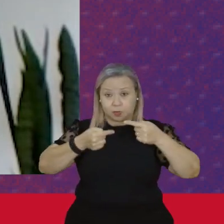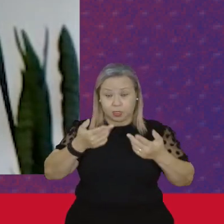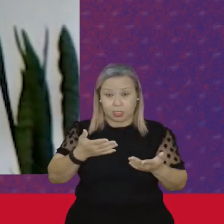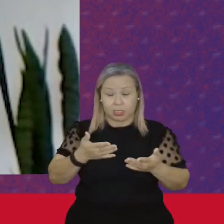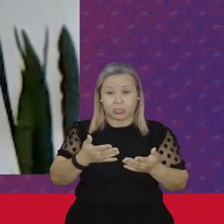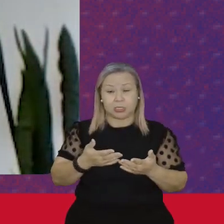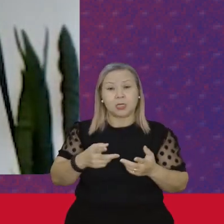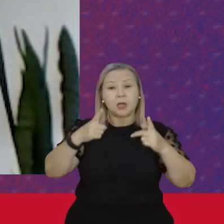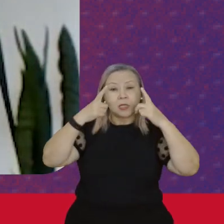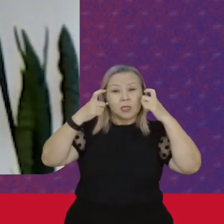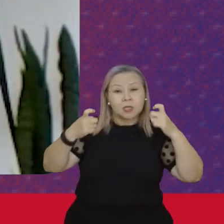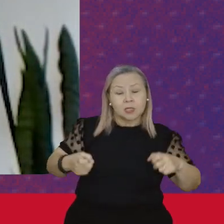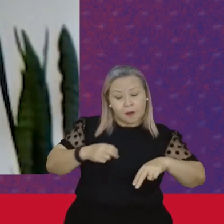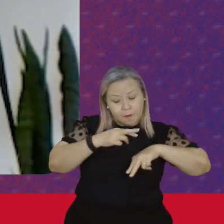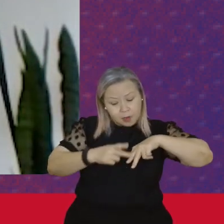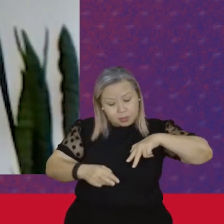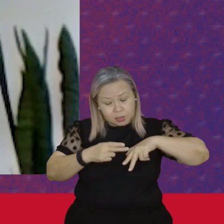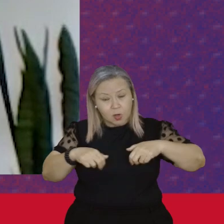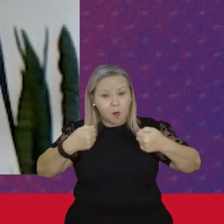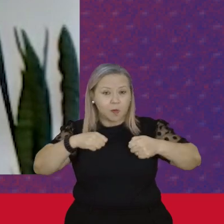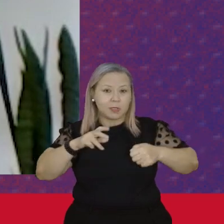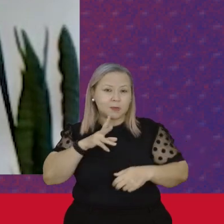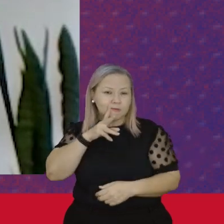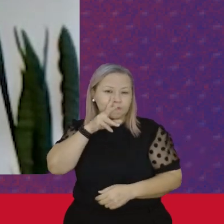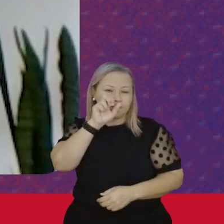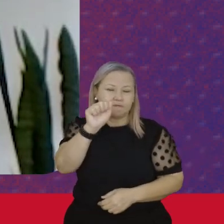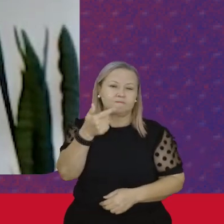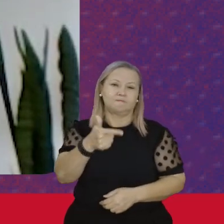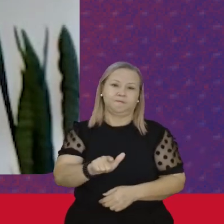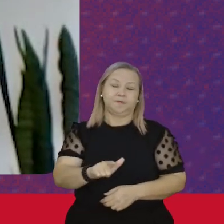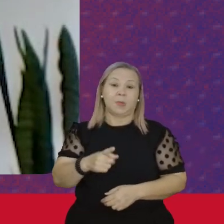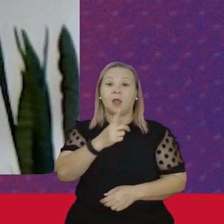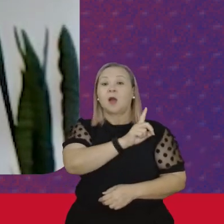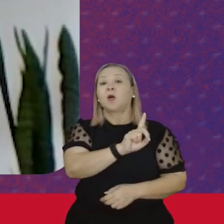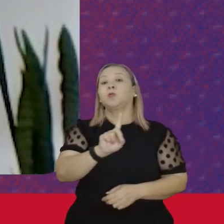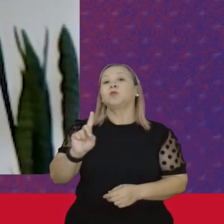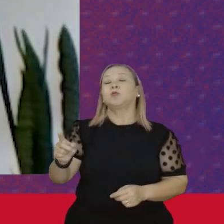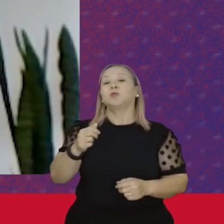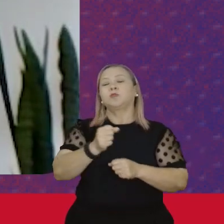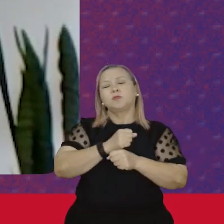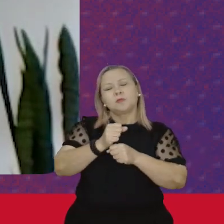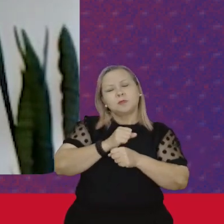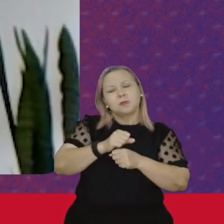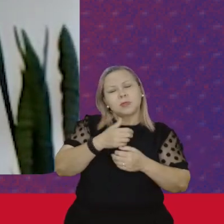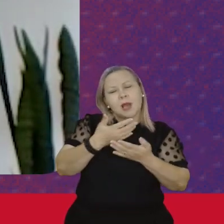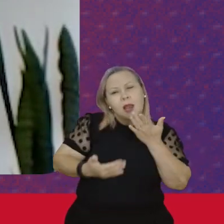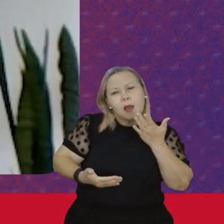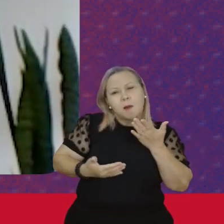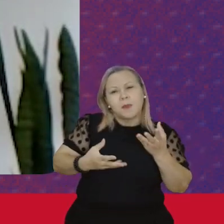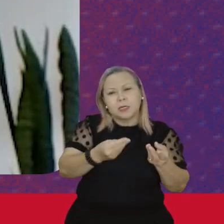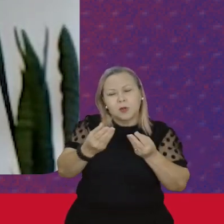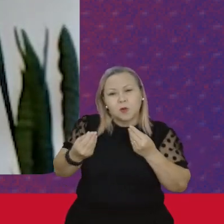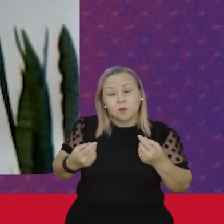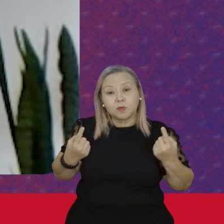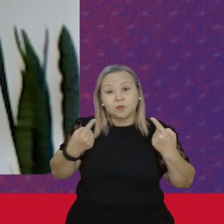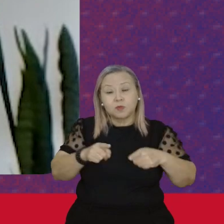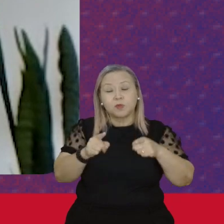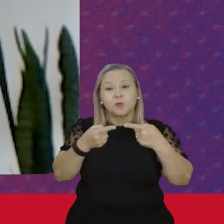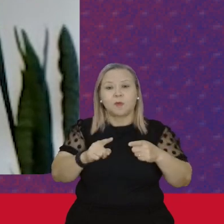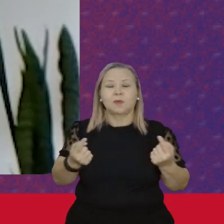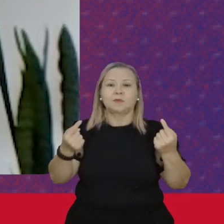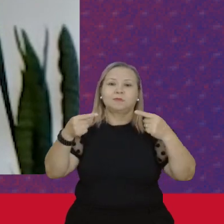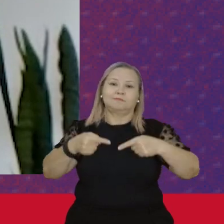da violência de gênero precisam ser reforçadas, né? Nos últimos anos, nós perdemos muito no combate à violência contra a mulher no